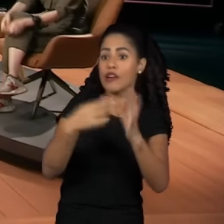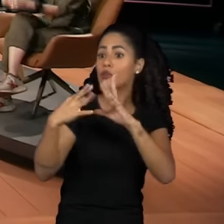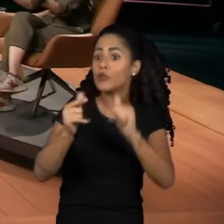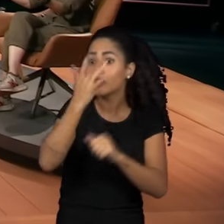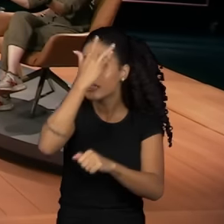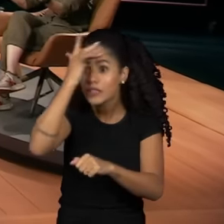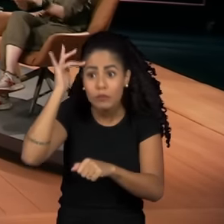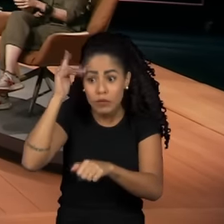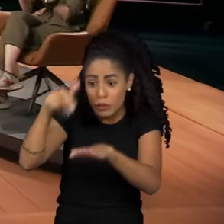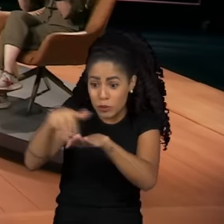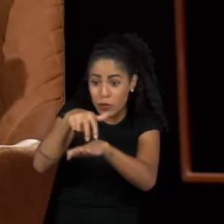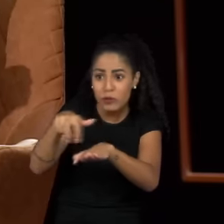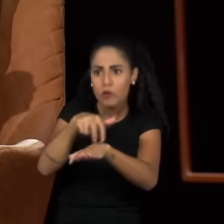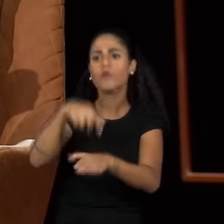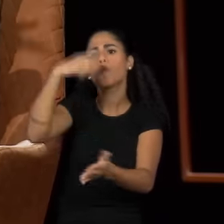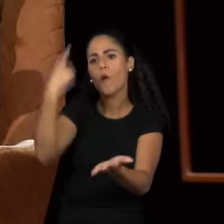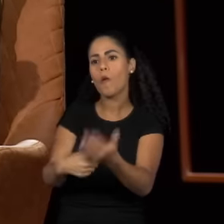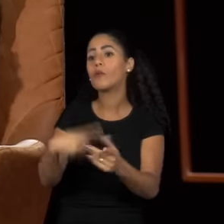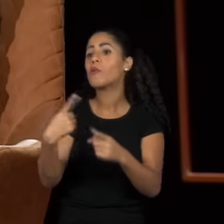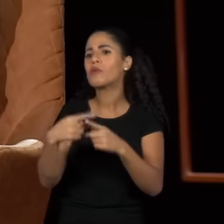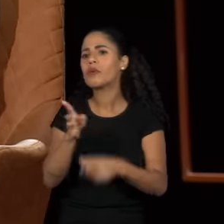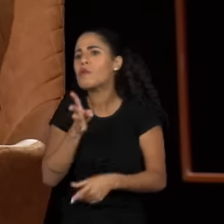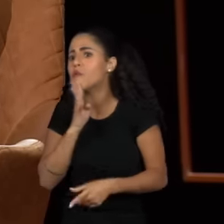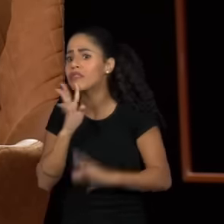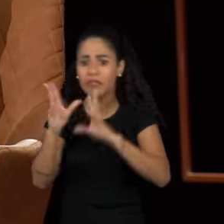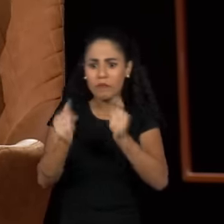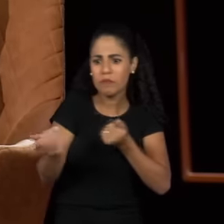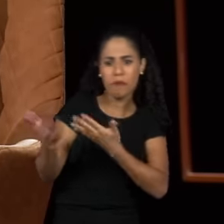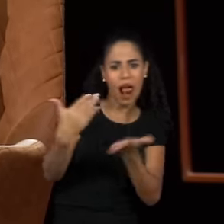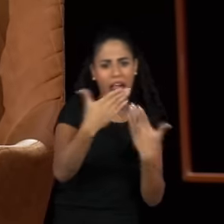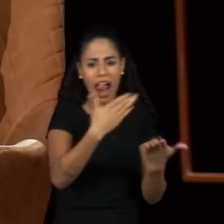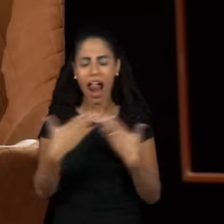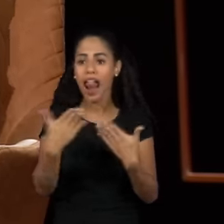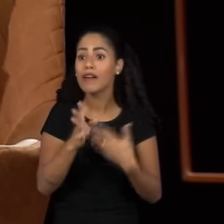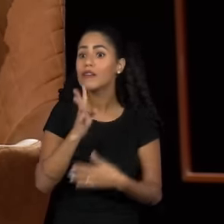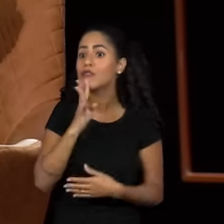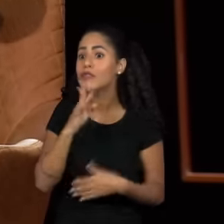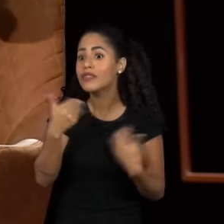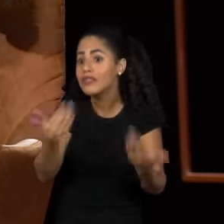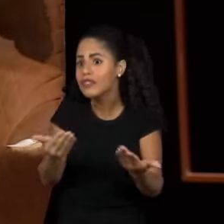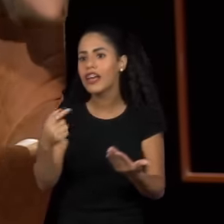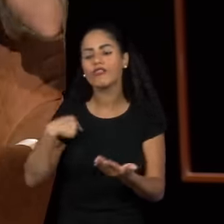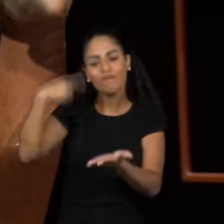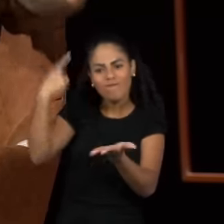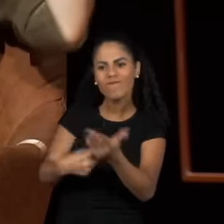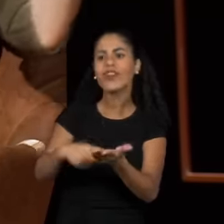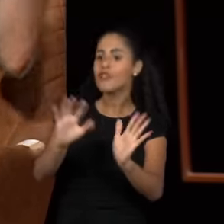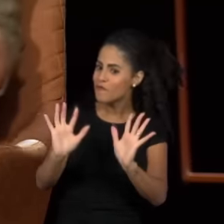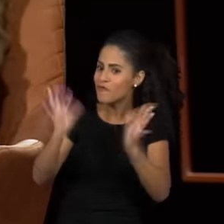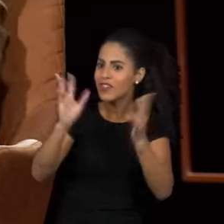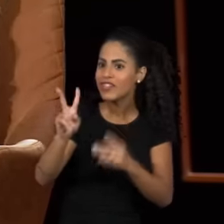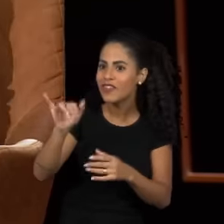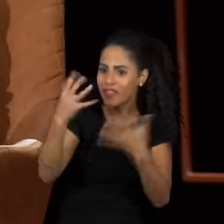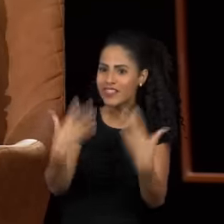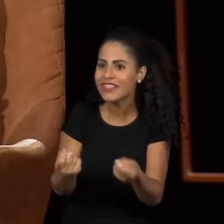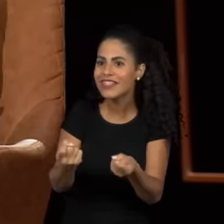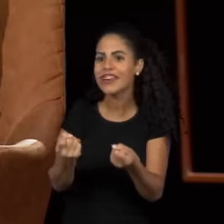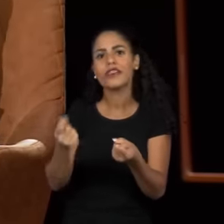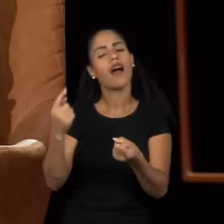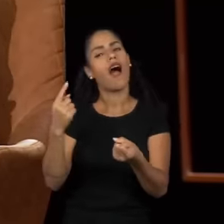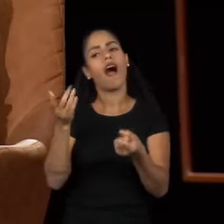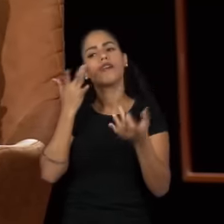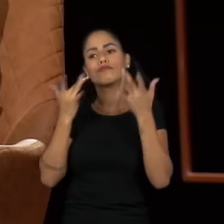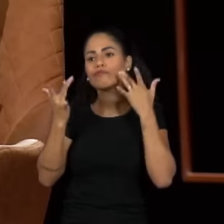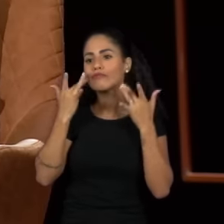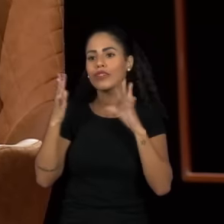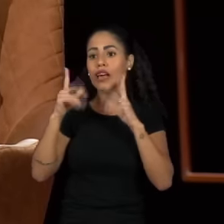o mesmo ônibus, porque era um que trabalhava no centro, a outra que fazia não sei o que lá, o outro que, sabe, um no banco, eu na escola de teatro, eu era